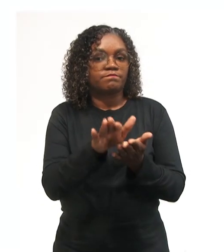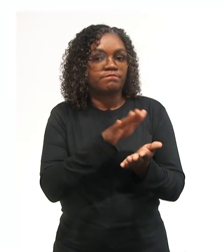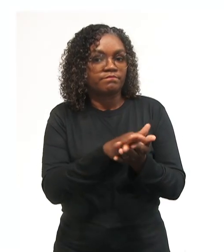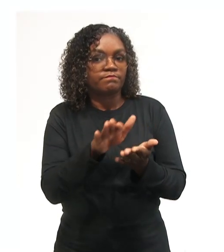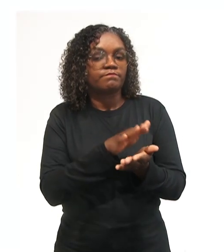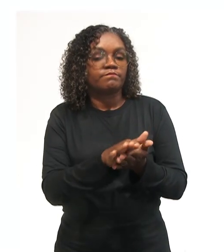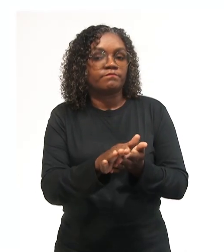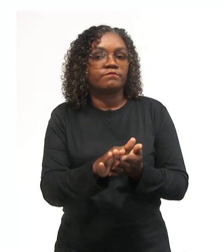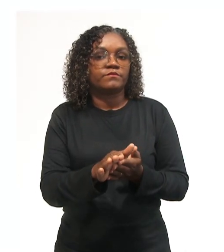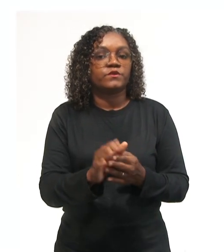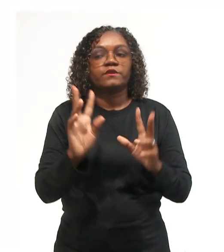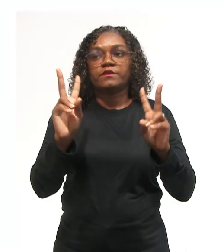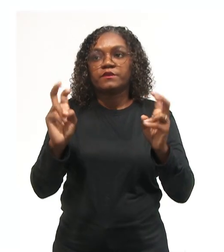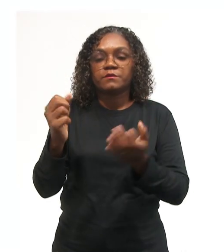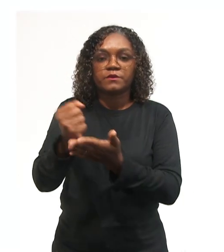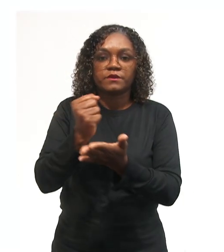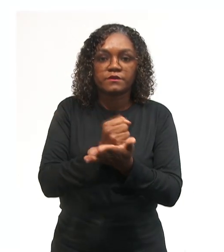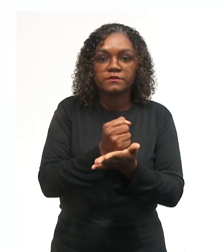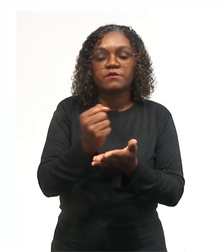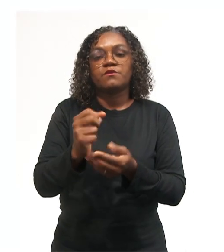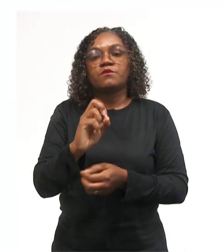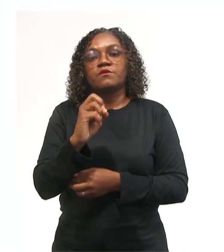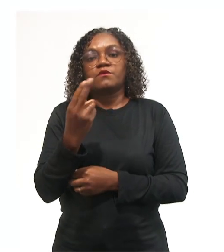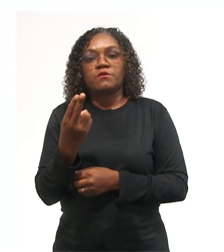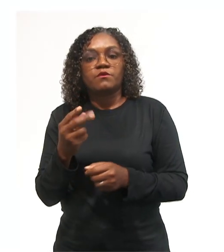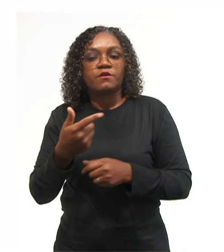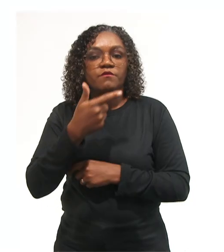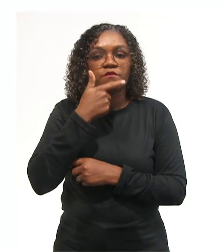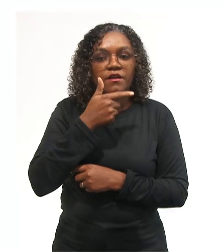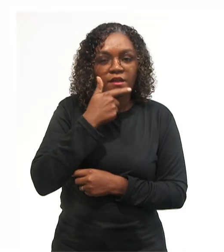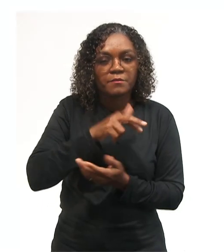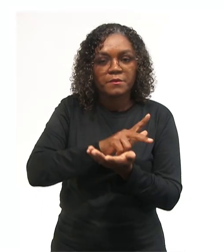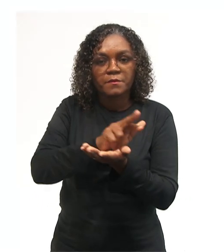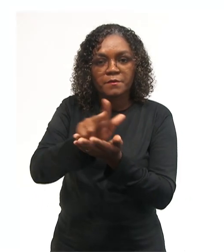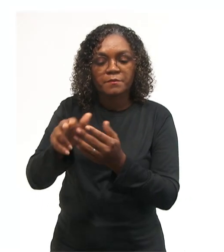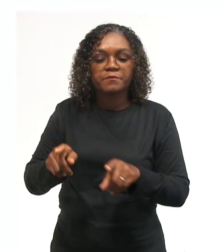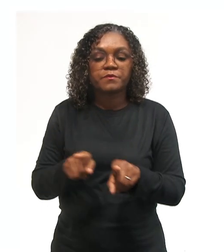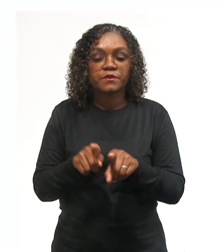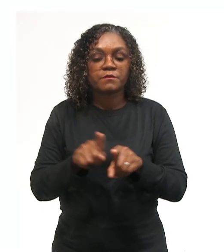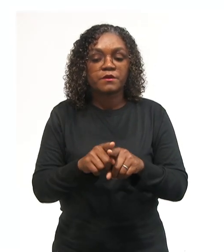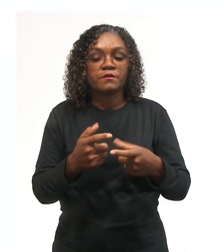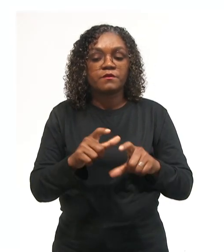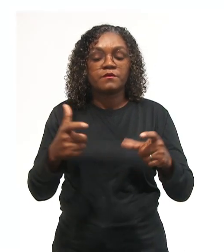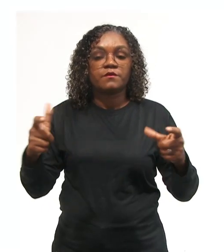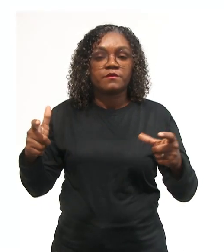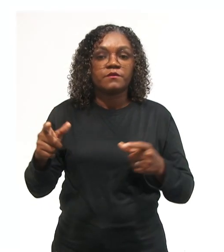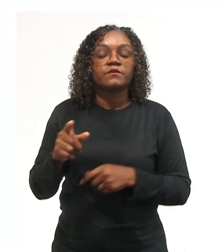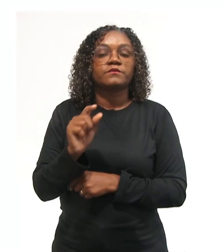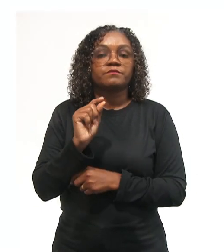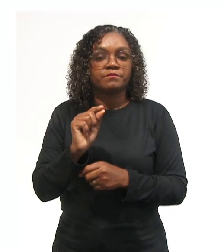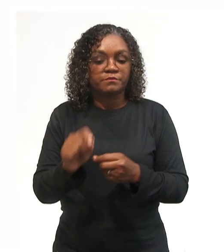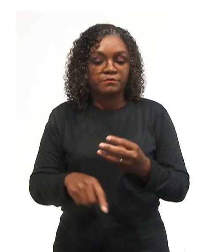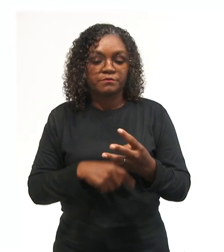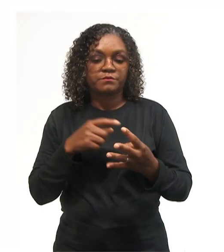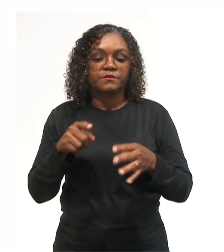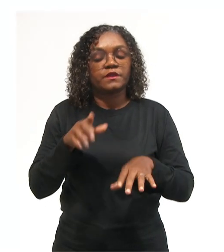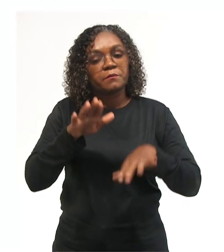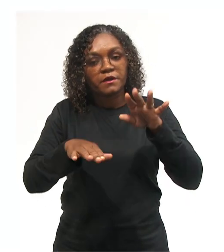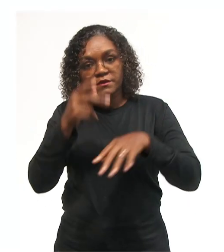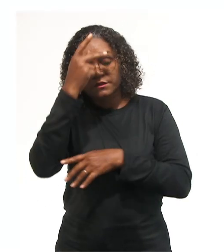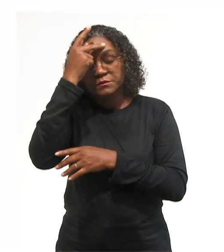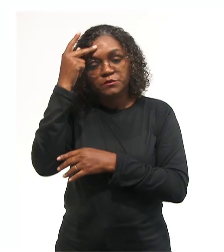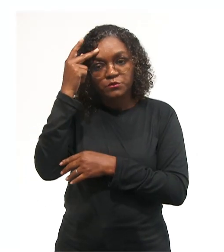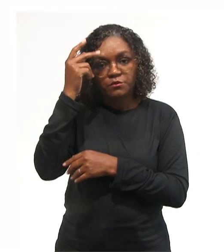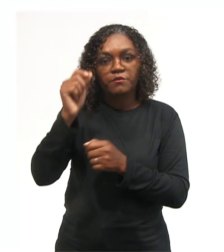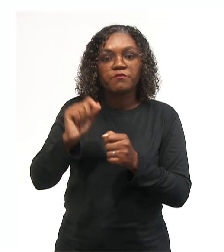gastar seja na contratação, seja na oferta, né? Expansão das transferências sociais, então